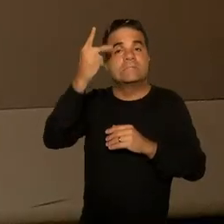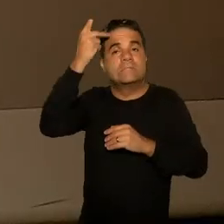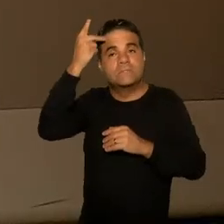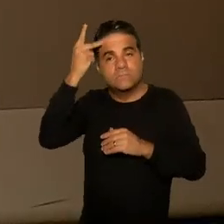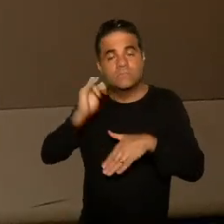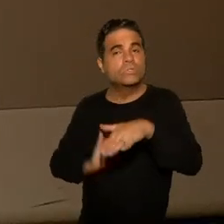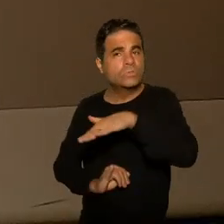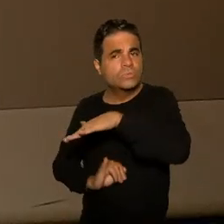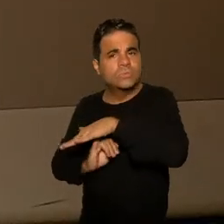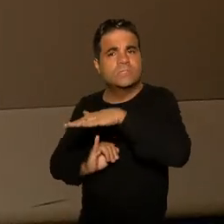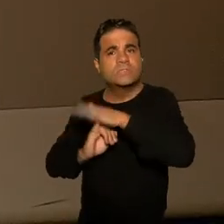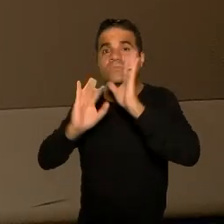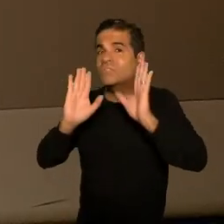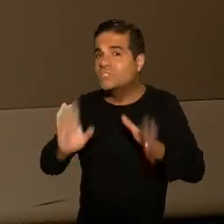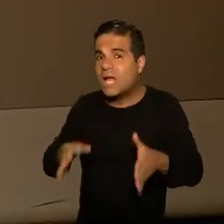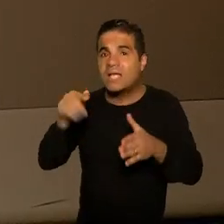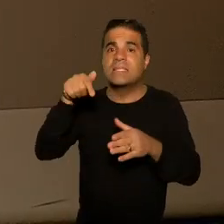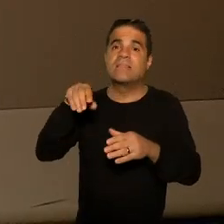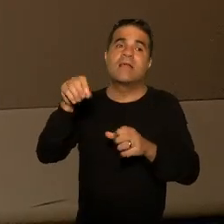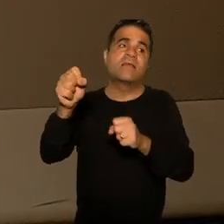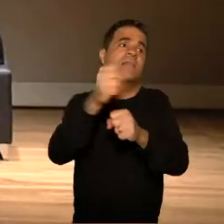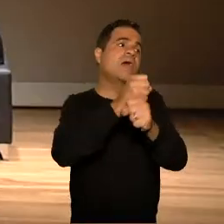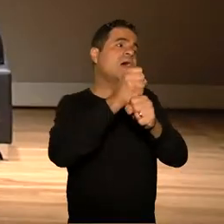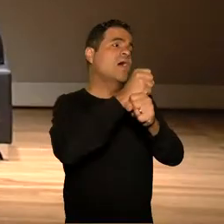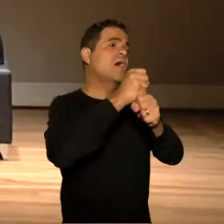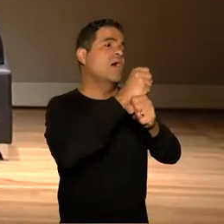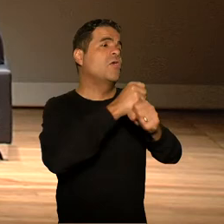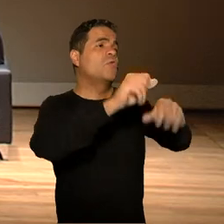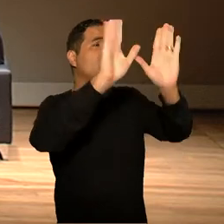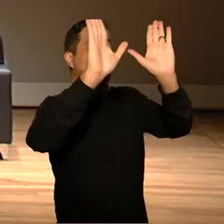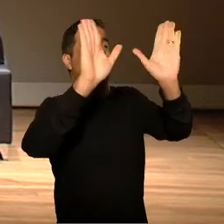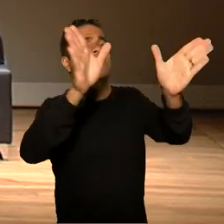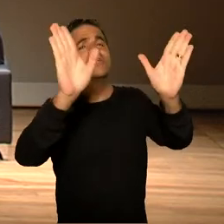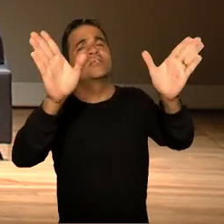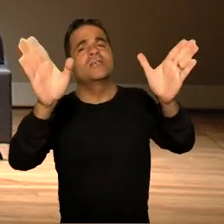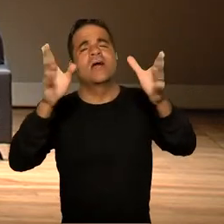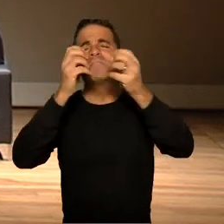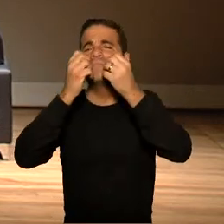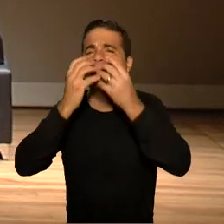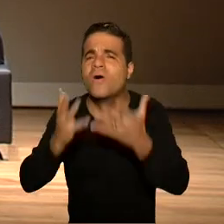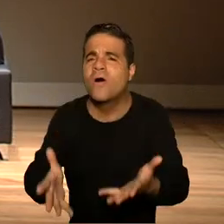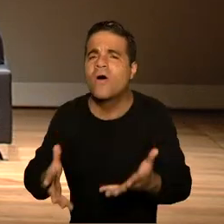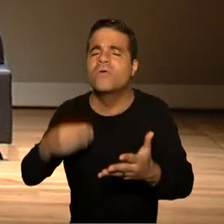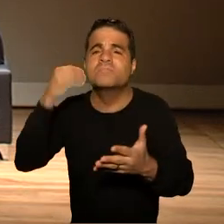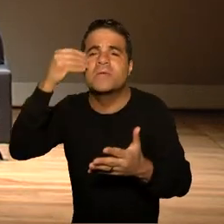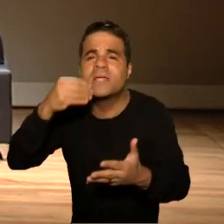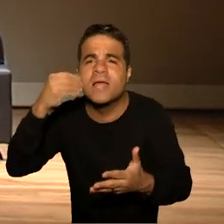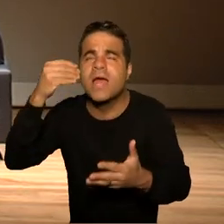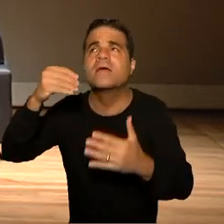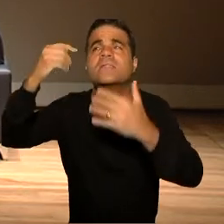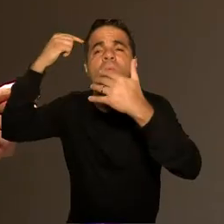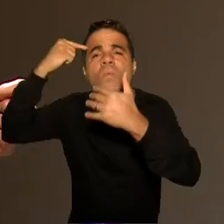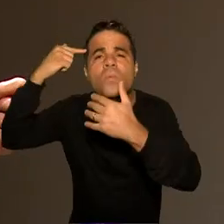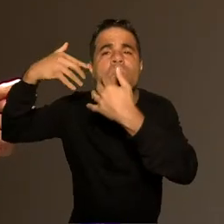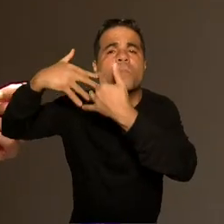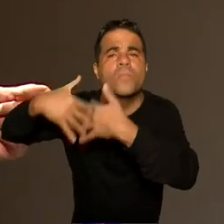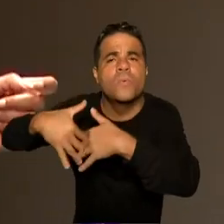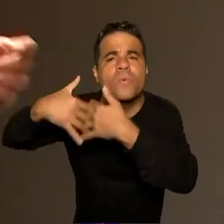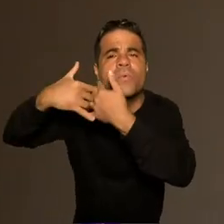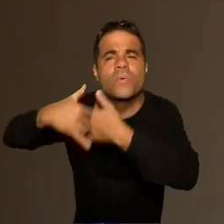uma instituição que já tem 70 anos né Pois é Vai ser muito bom ouvir as suas experiências e reflexões sobre isso